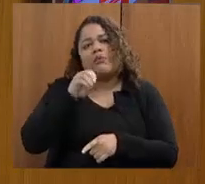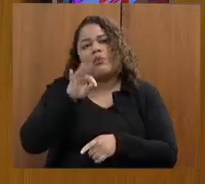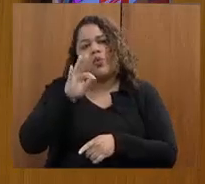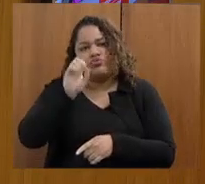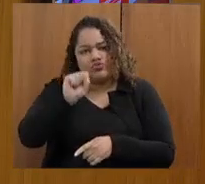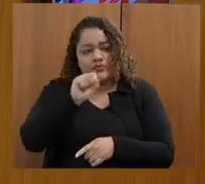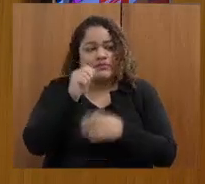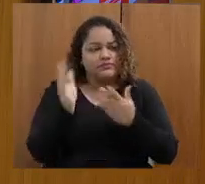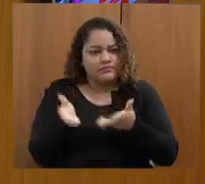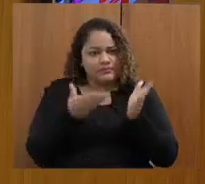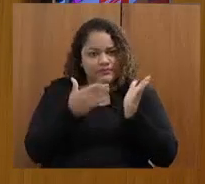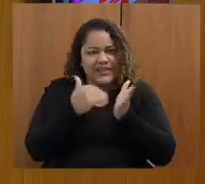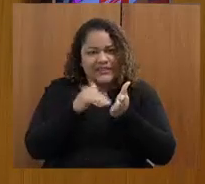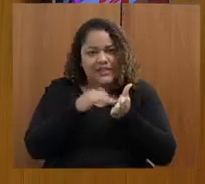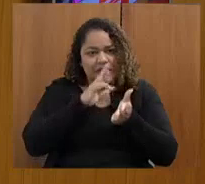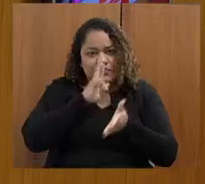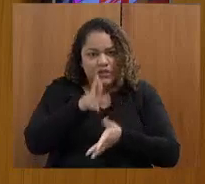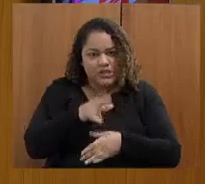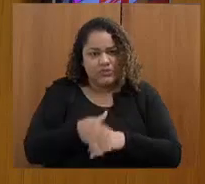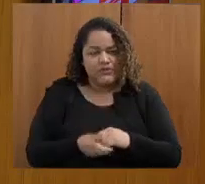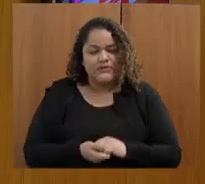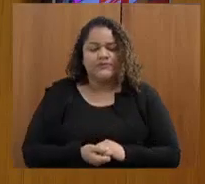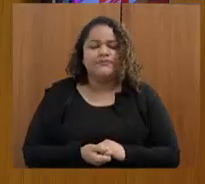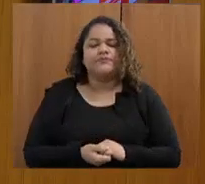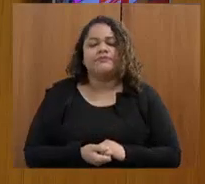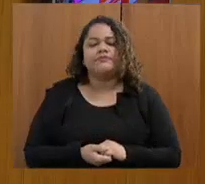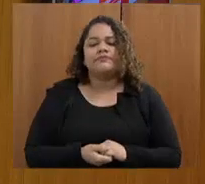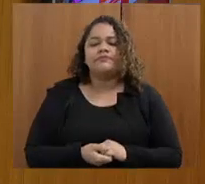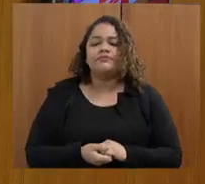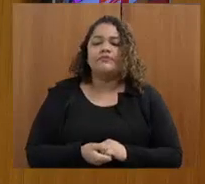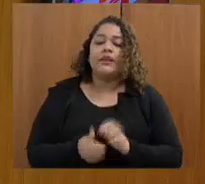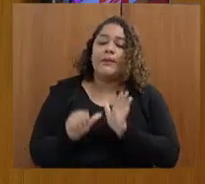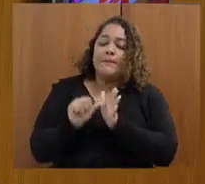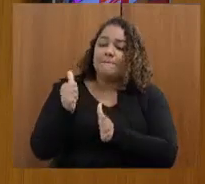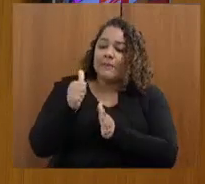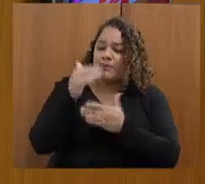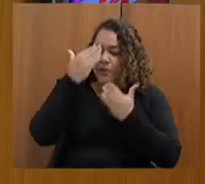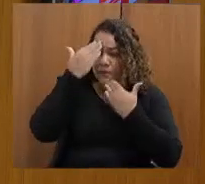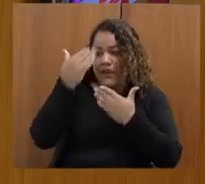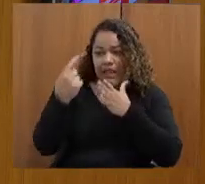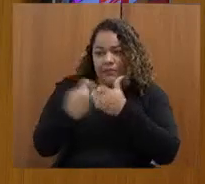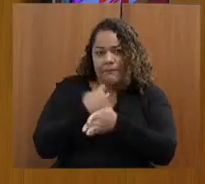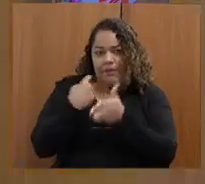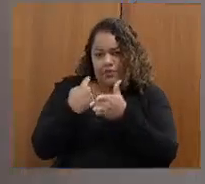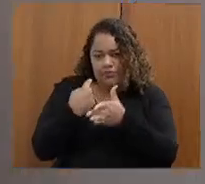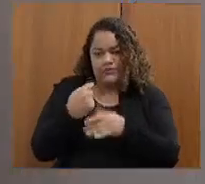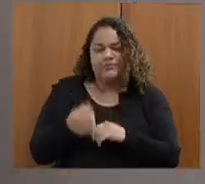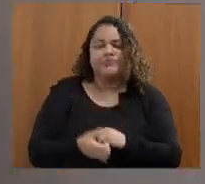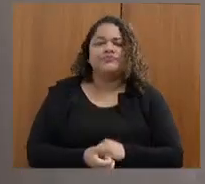Betão Deputado primeiro pela pergunta Muito obrigado